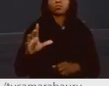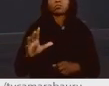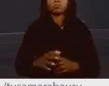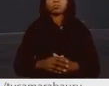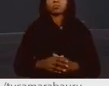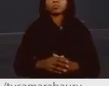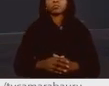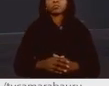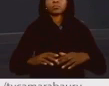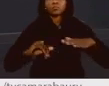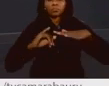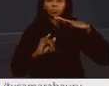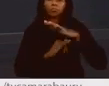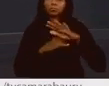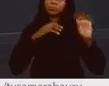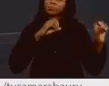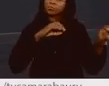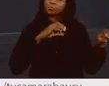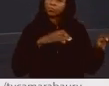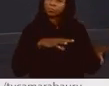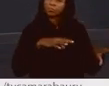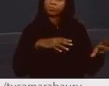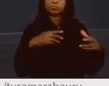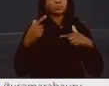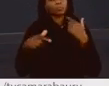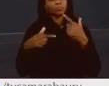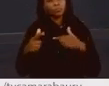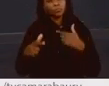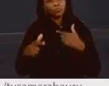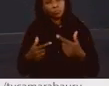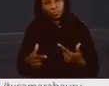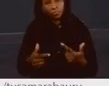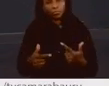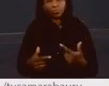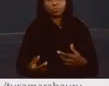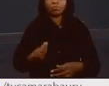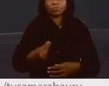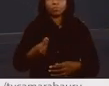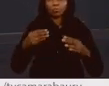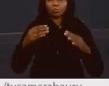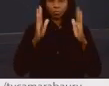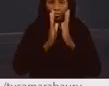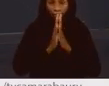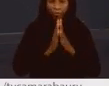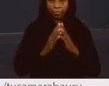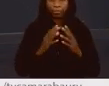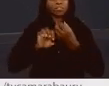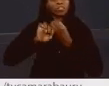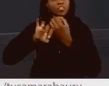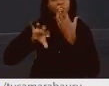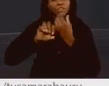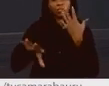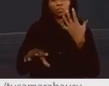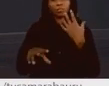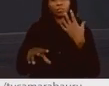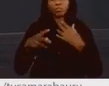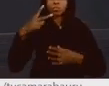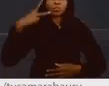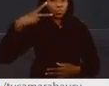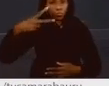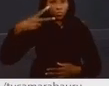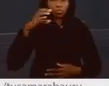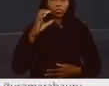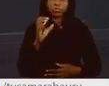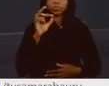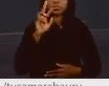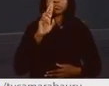ensino que trabalha o ensino presencial e o ensino à distância, tem dois credenciamentos.